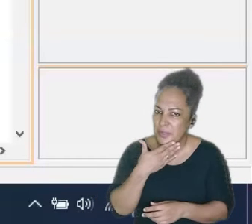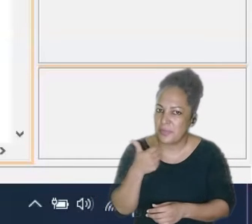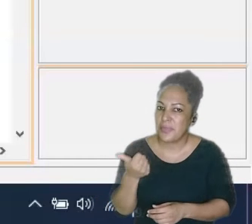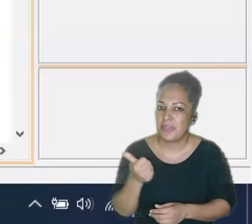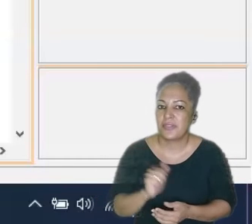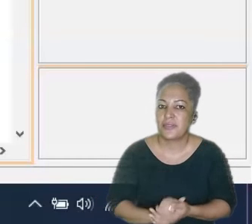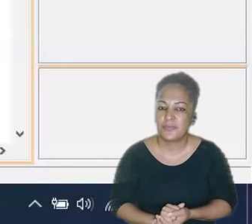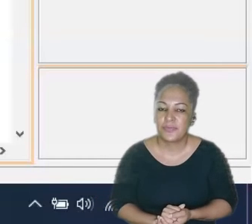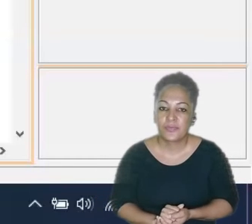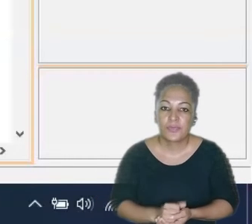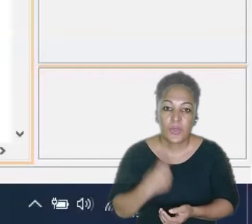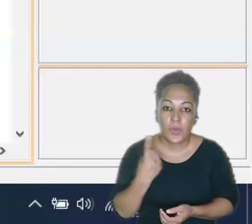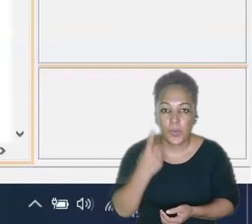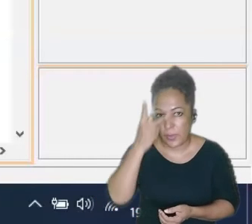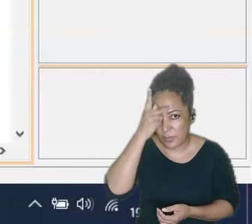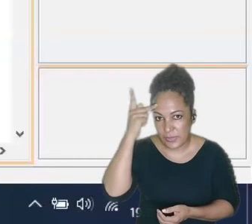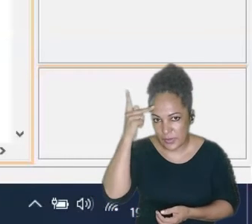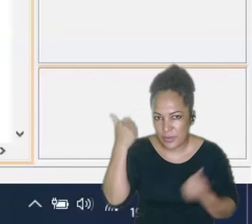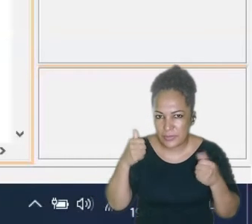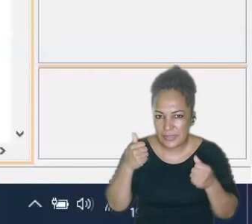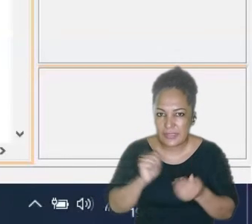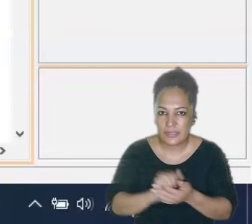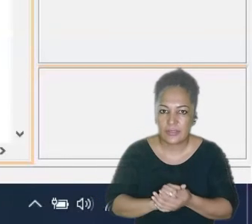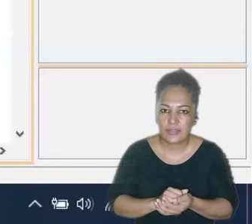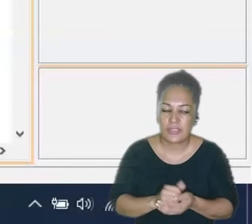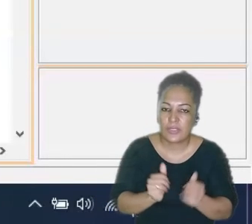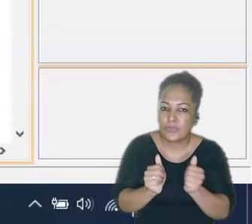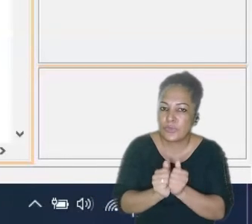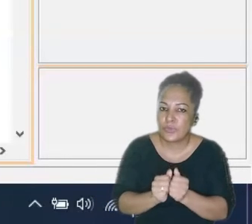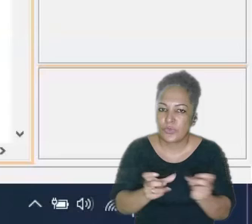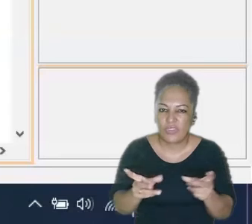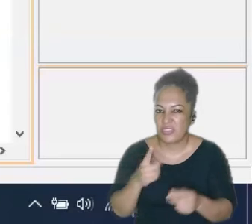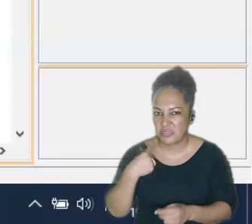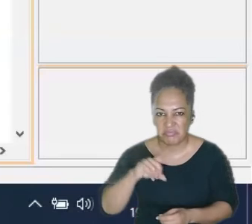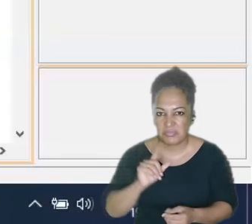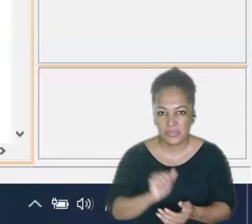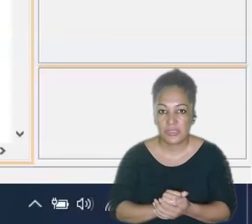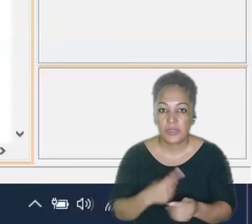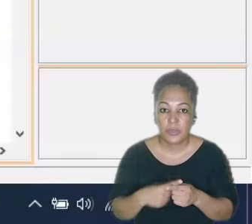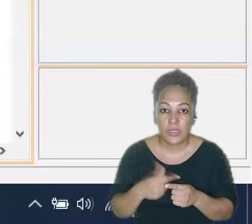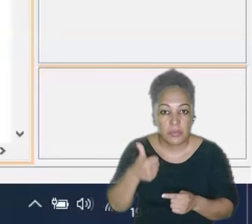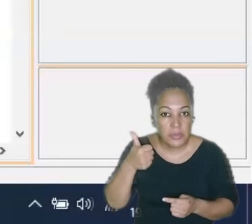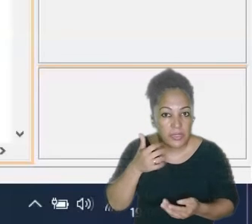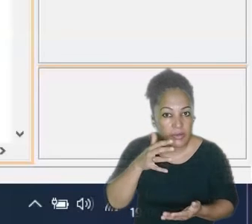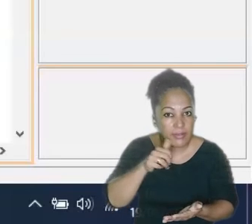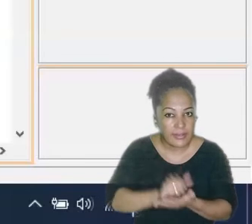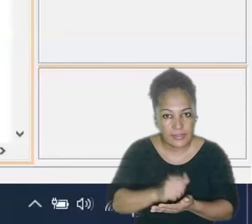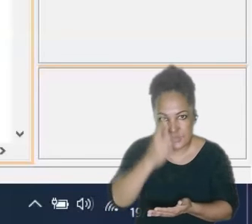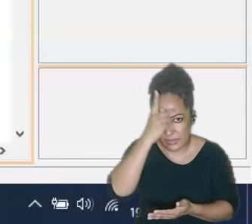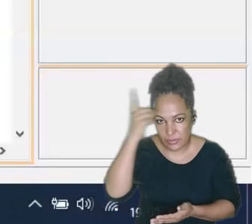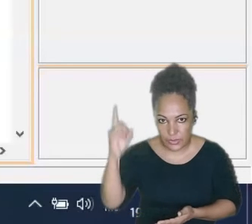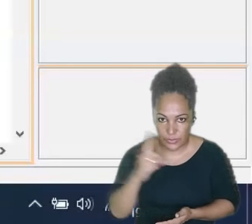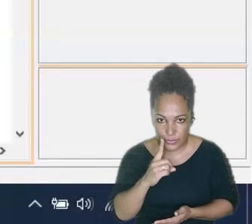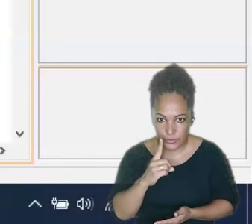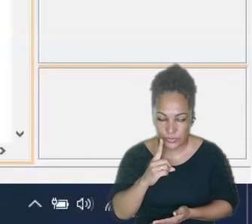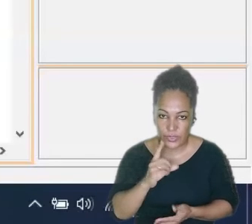melhor, né? Que o Jackson Henrique participe. Um passageiro, para existir, precisa estar relacionado a uma venda? Acho que não, porque primeiro você tem que